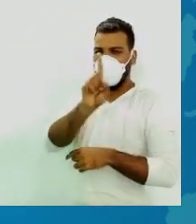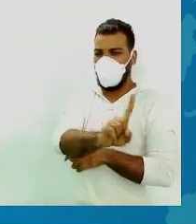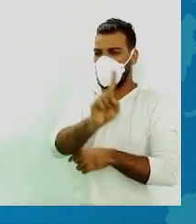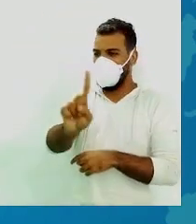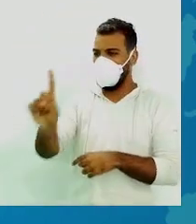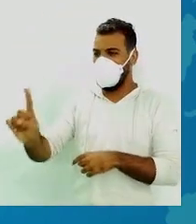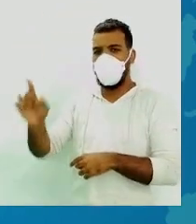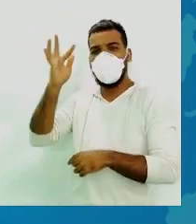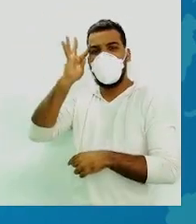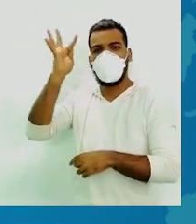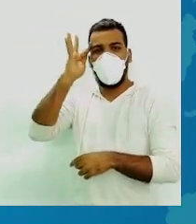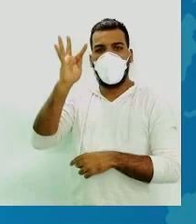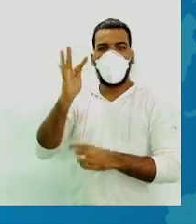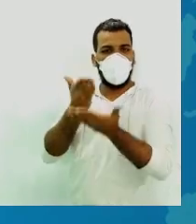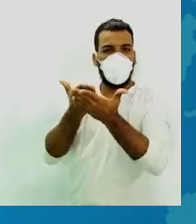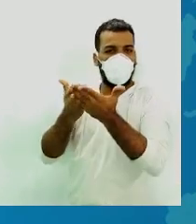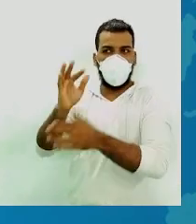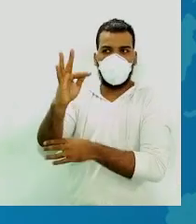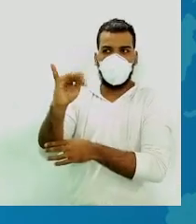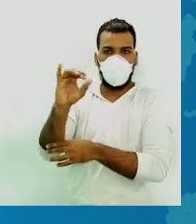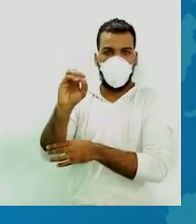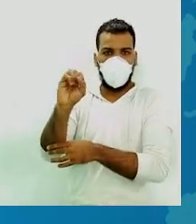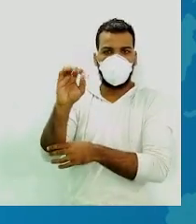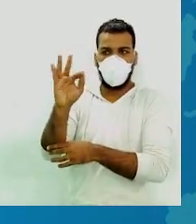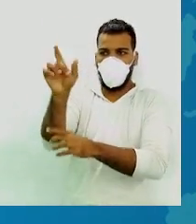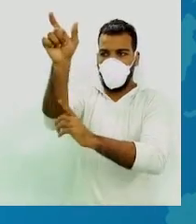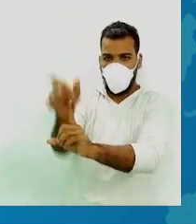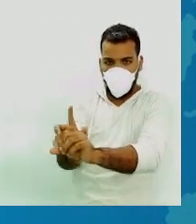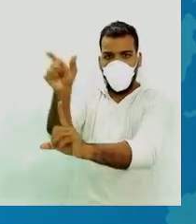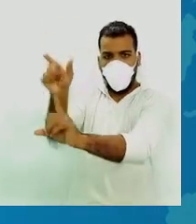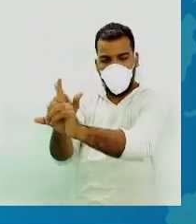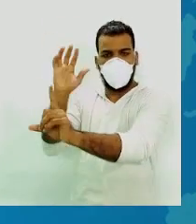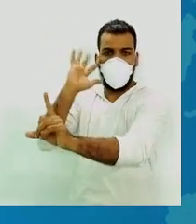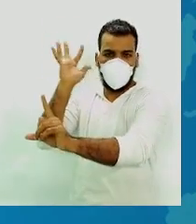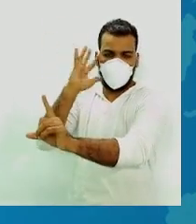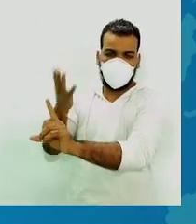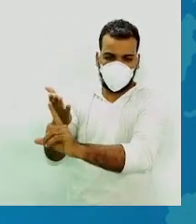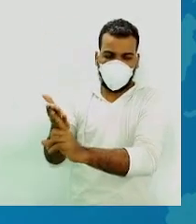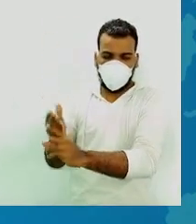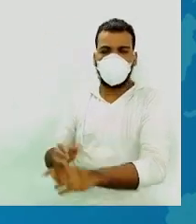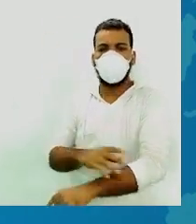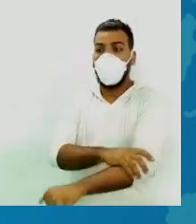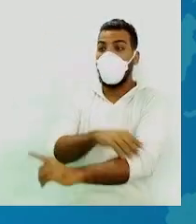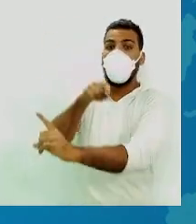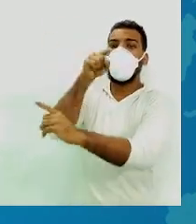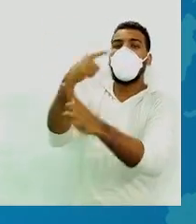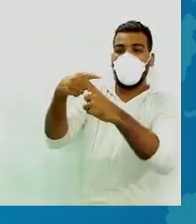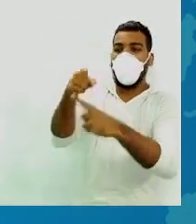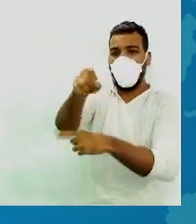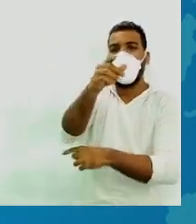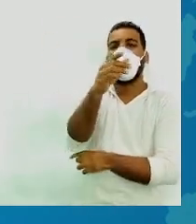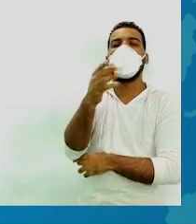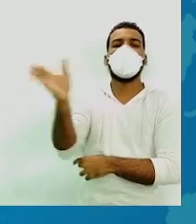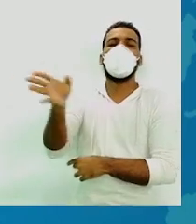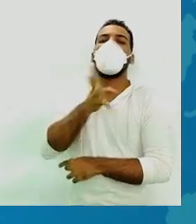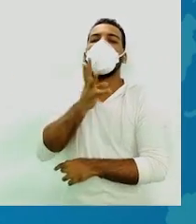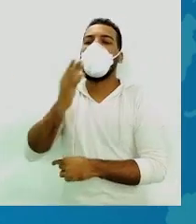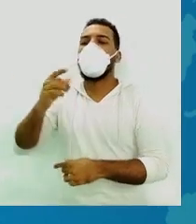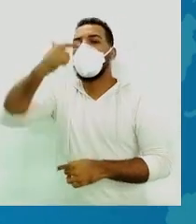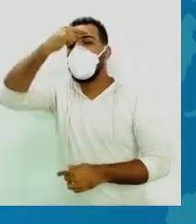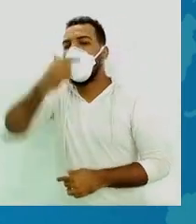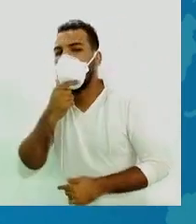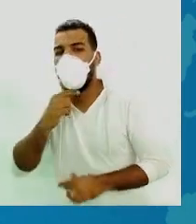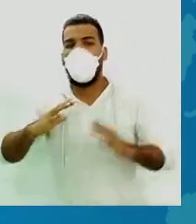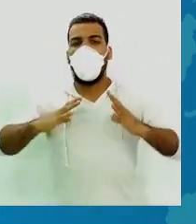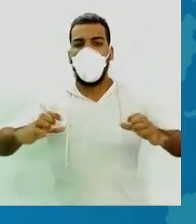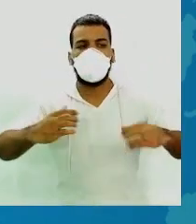que buscam a justiça, entender o que é a justiça, o bem, a verdade, a moral, a ética.